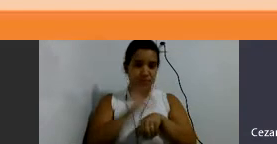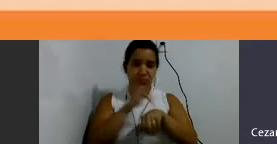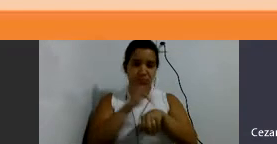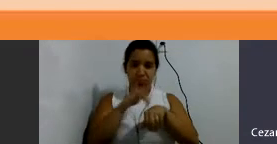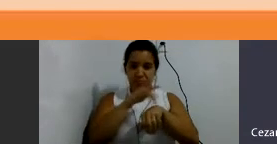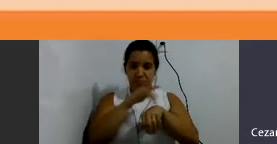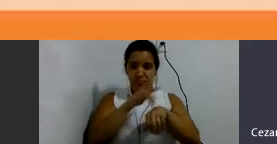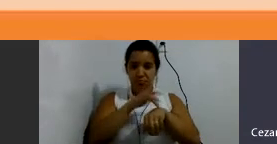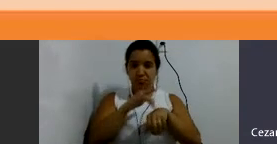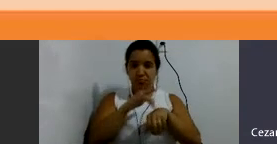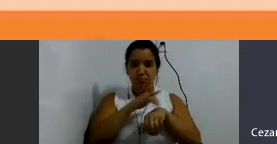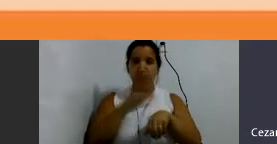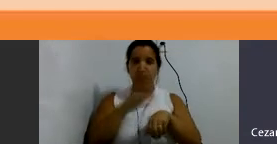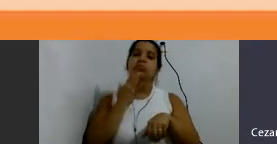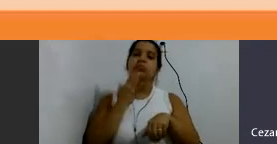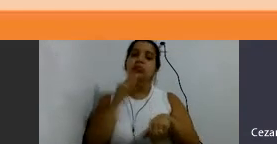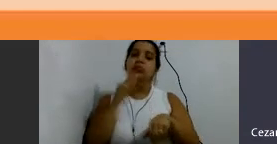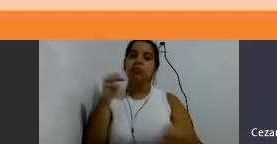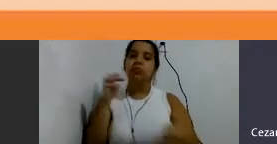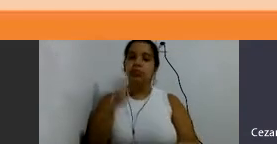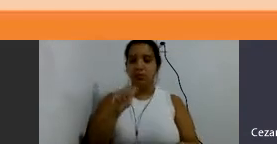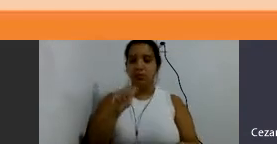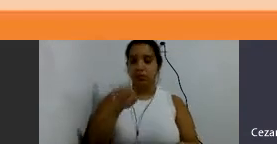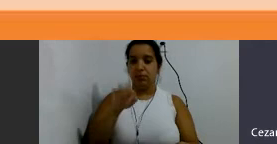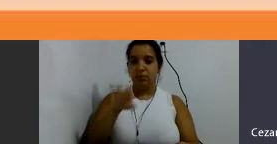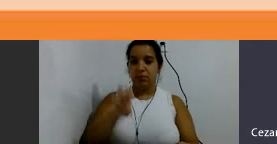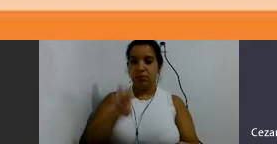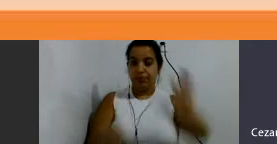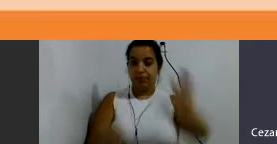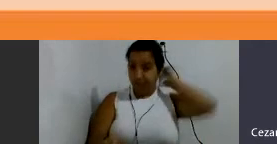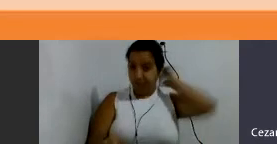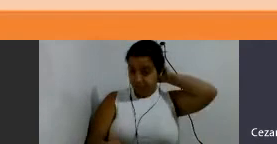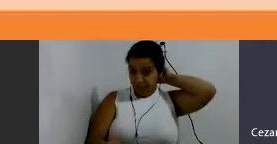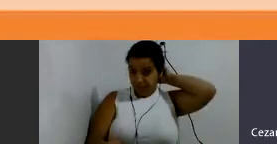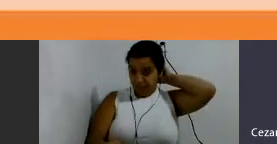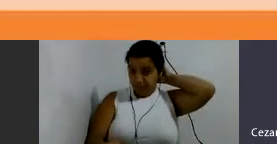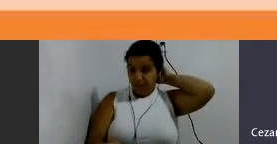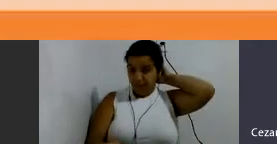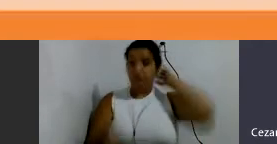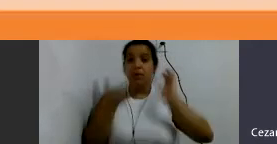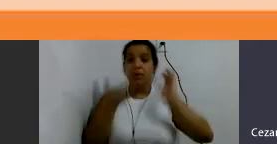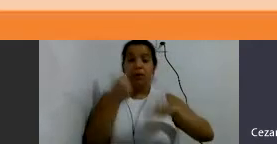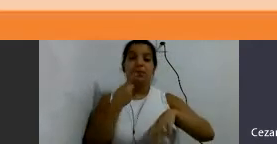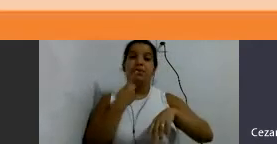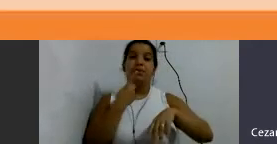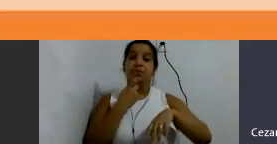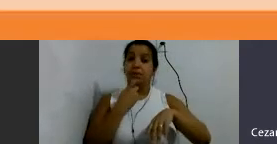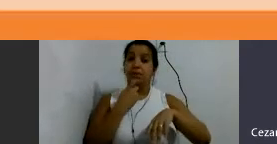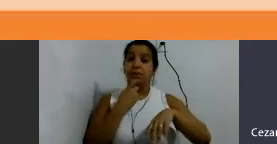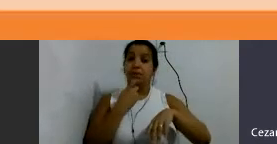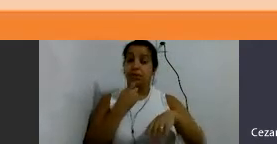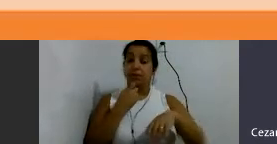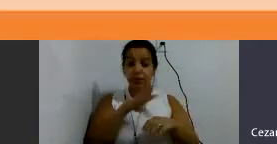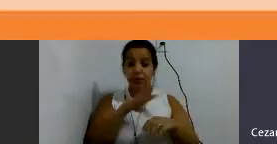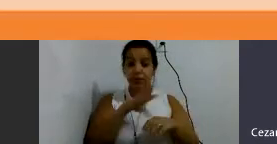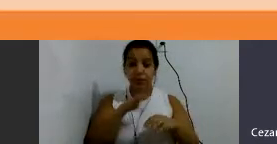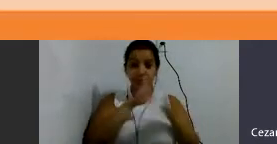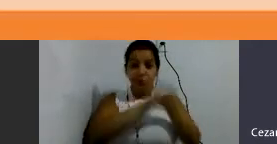de pigmento malárico, porque o parasita, ele se alimenta de hemoglobina, então ele digere a